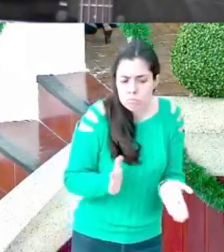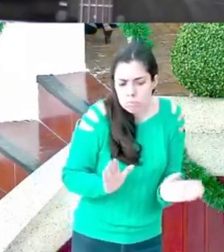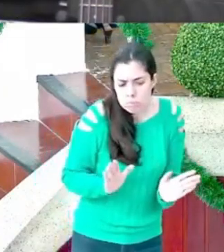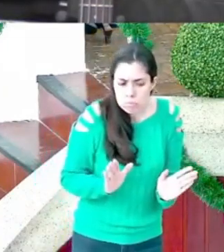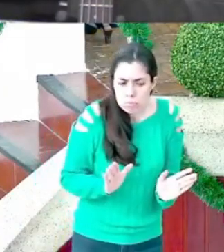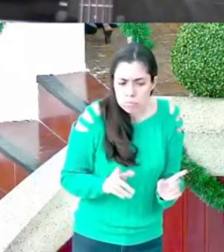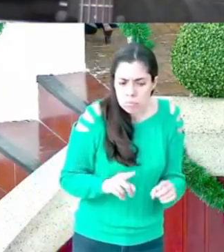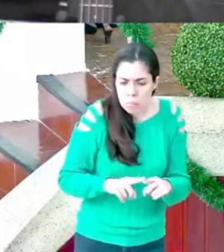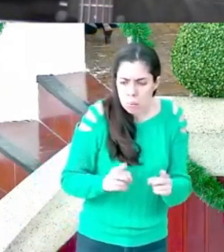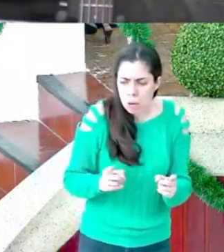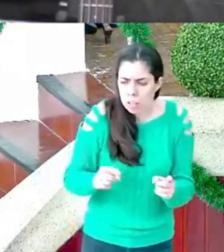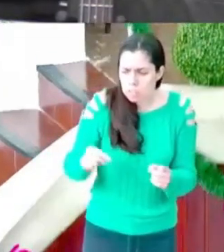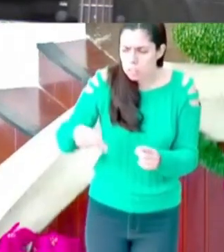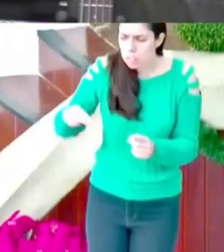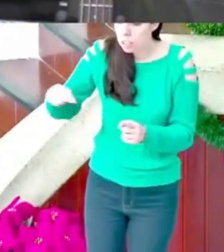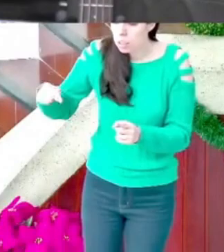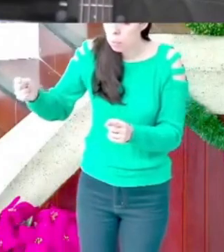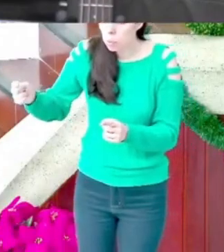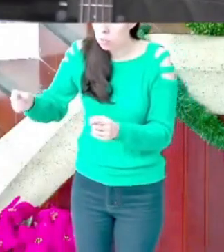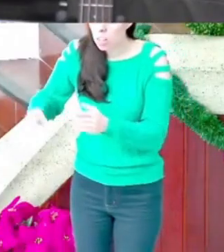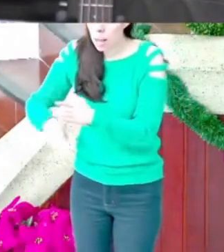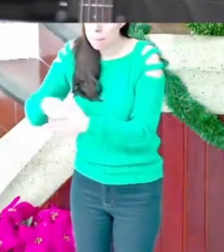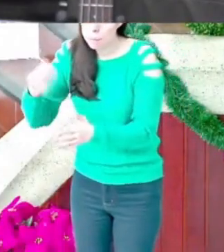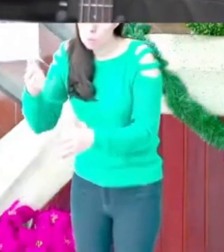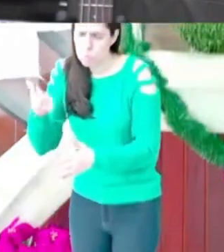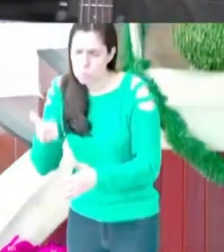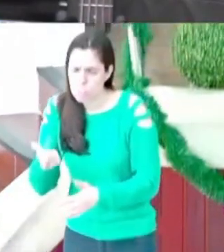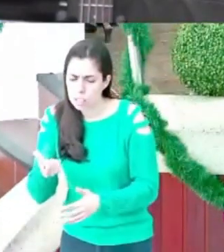capítulo 6, ele diz: